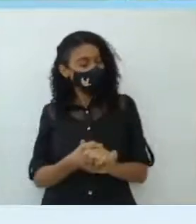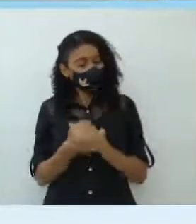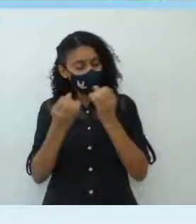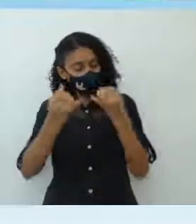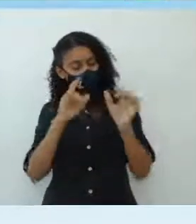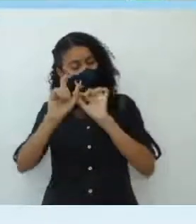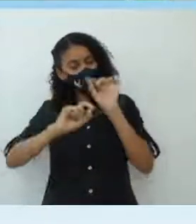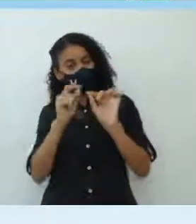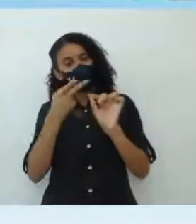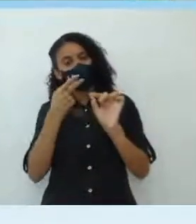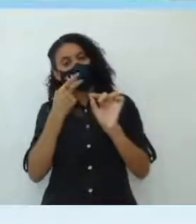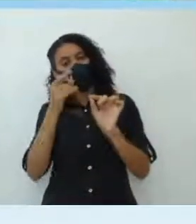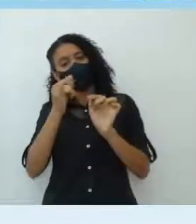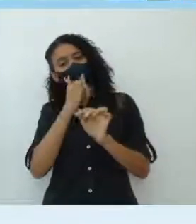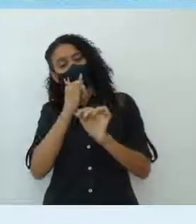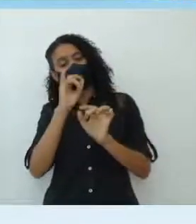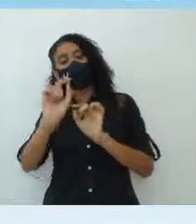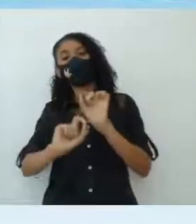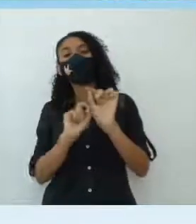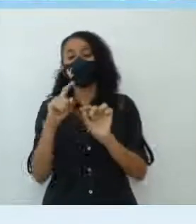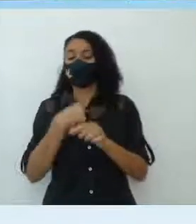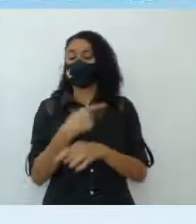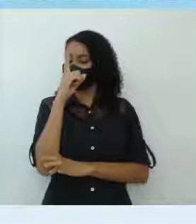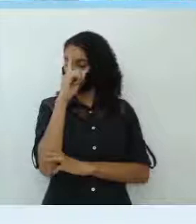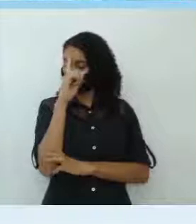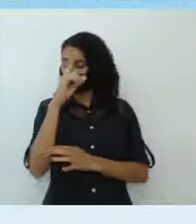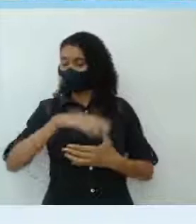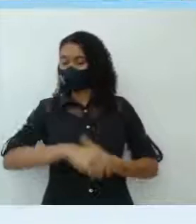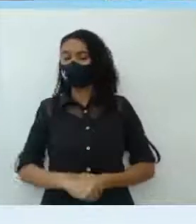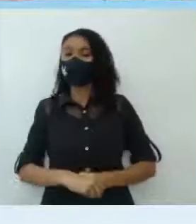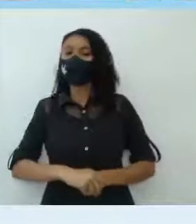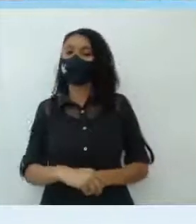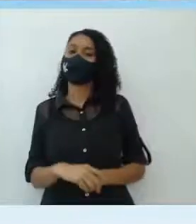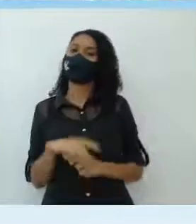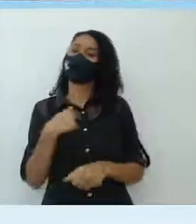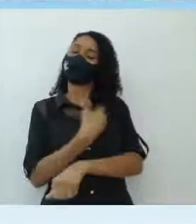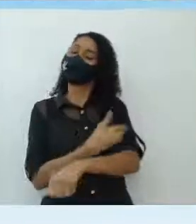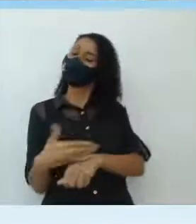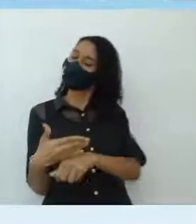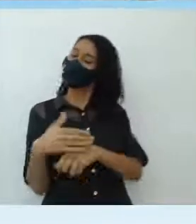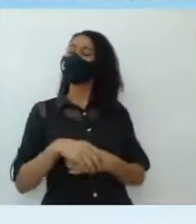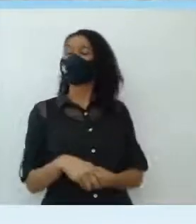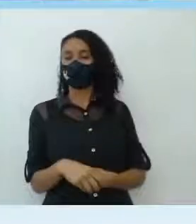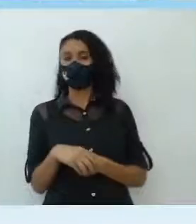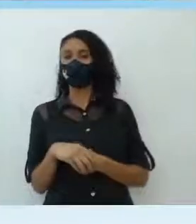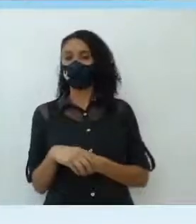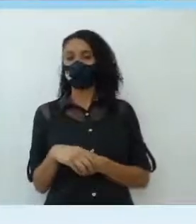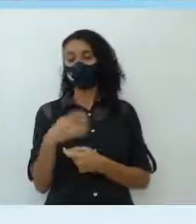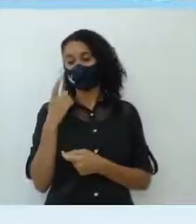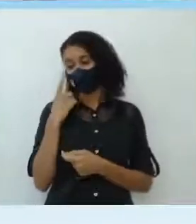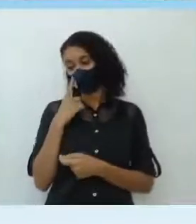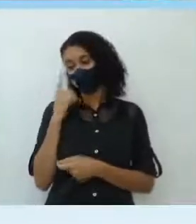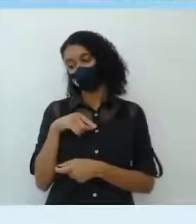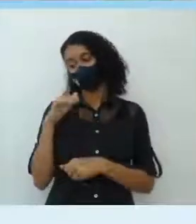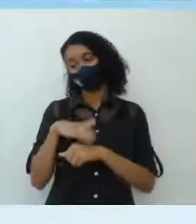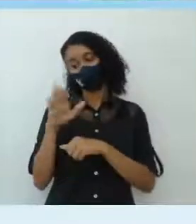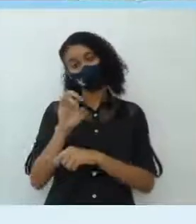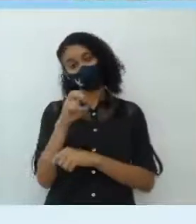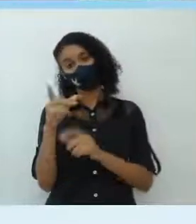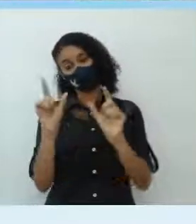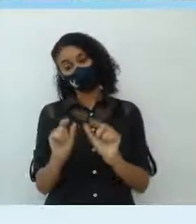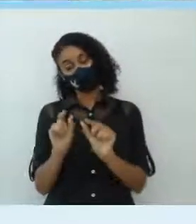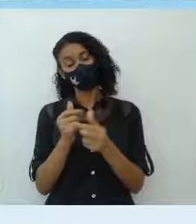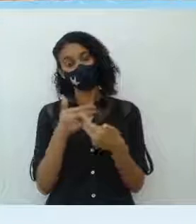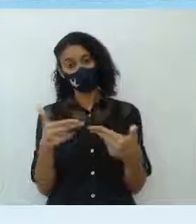a gente traz esse exemplo porque no nosso dia a dia a gente está acostumado a julgar se tem mais ou menos de